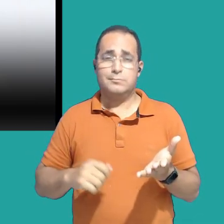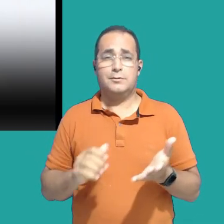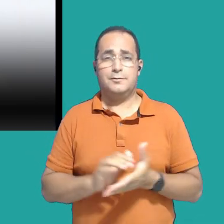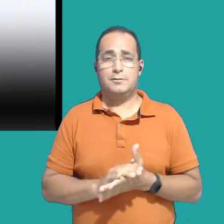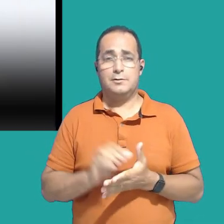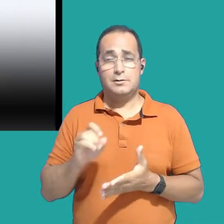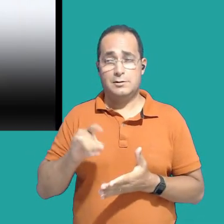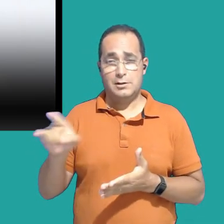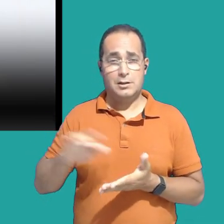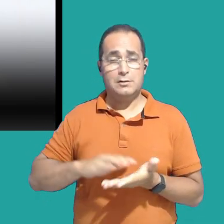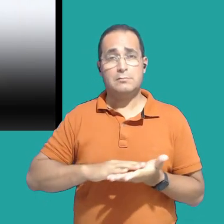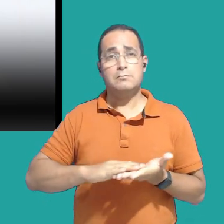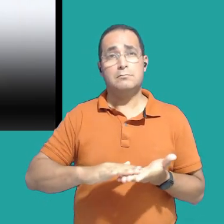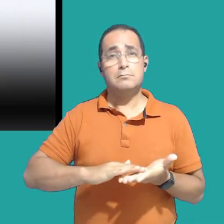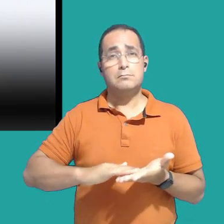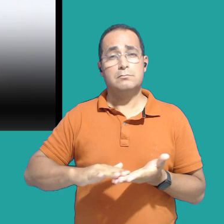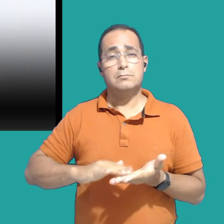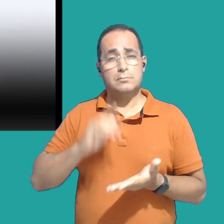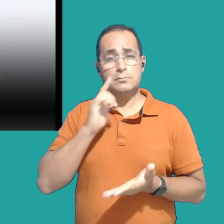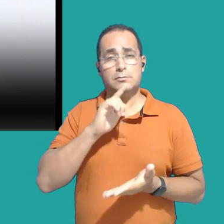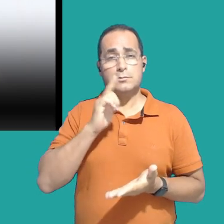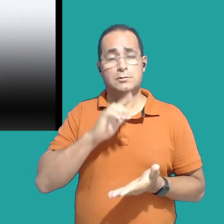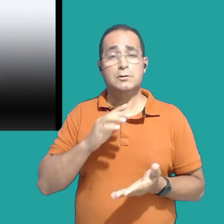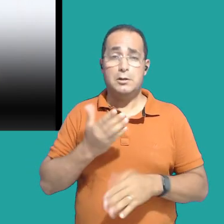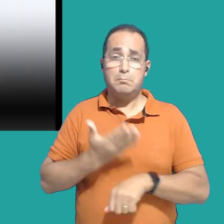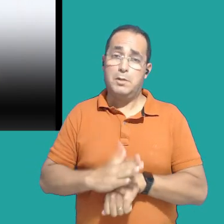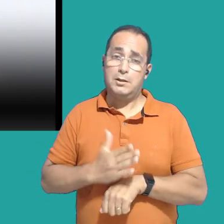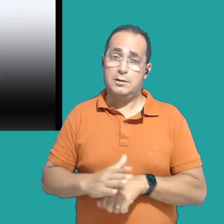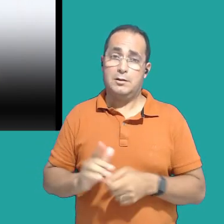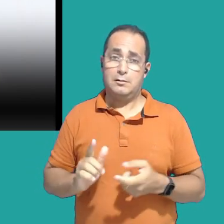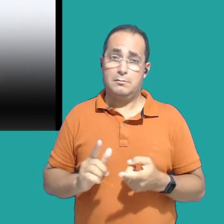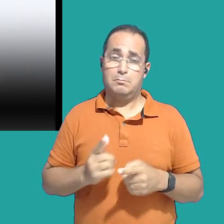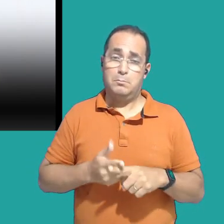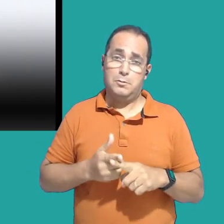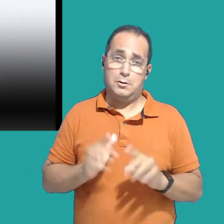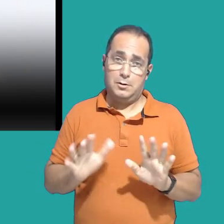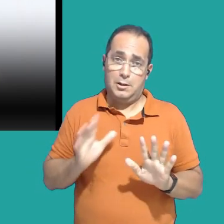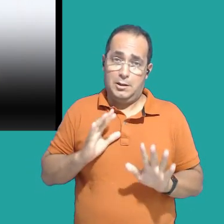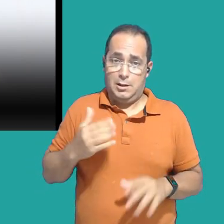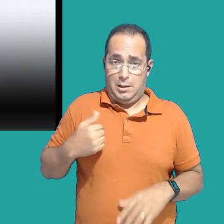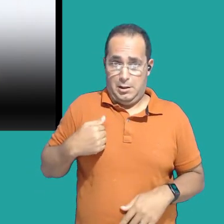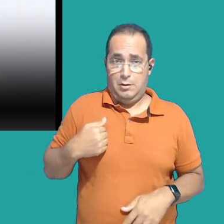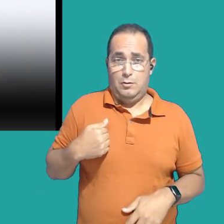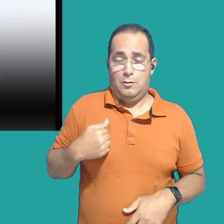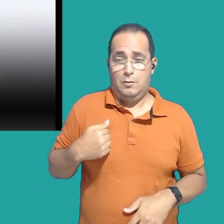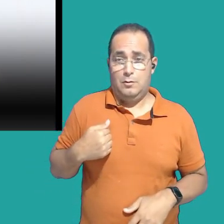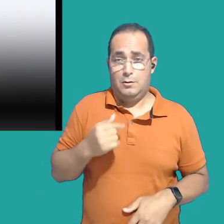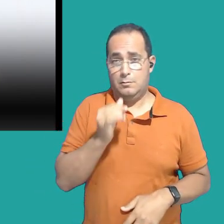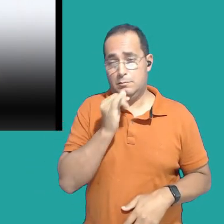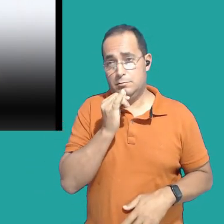pessoa tem domínio do braille e prática, né? Porque, por exemplo,